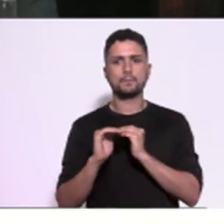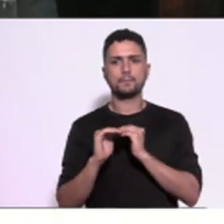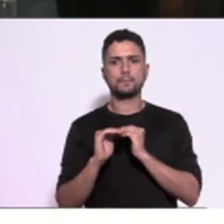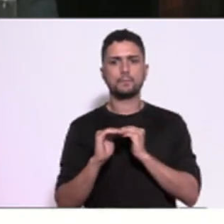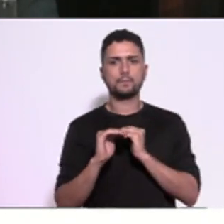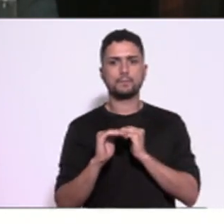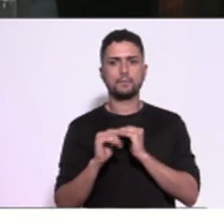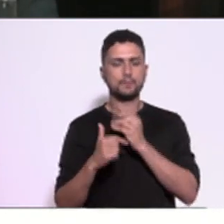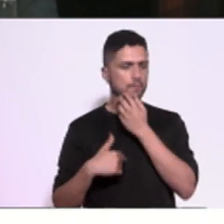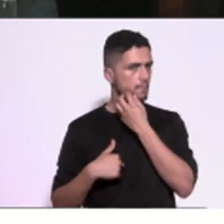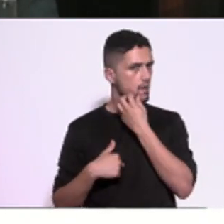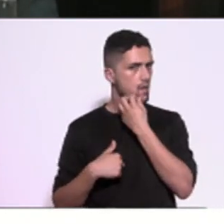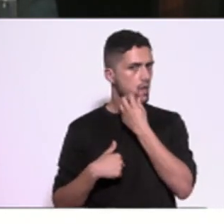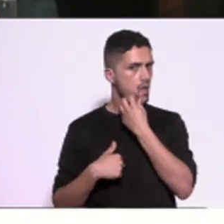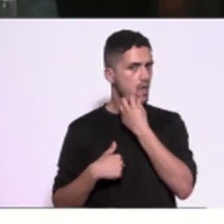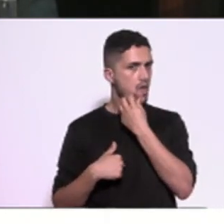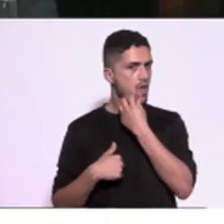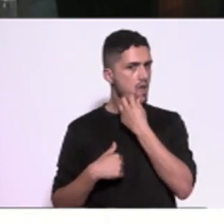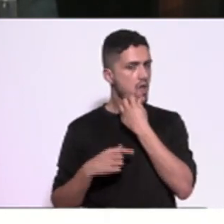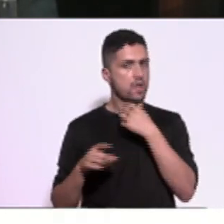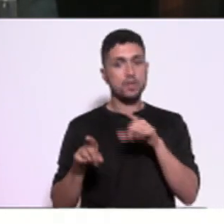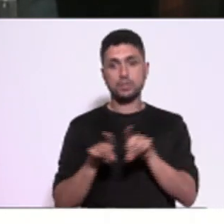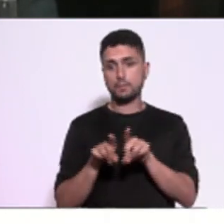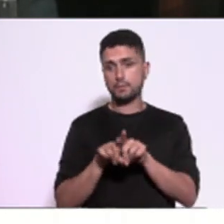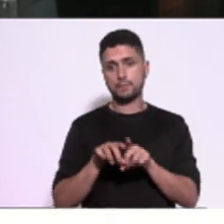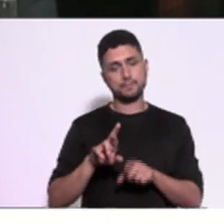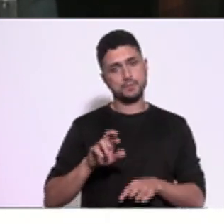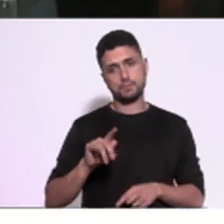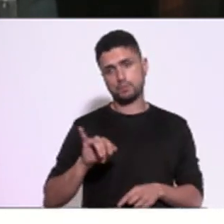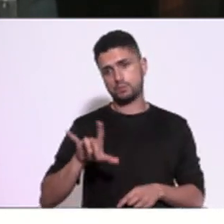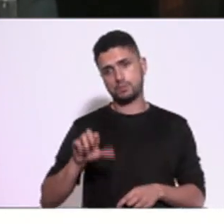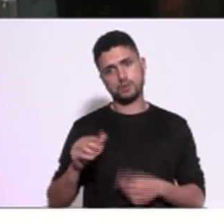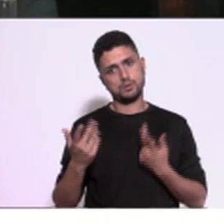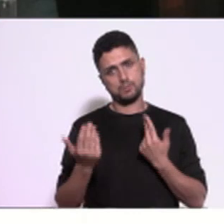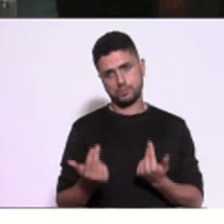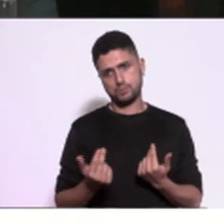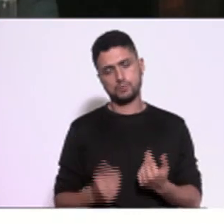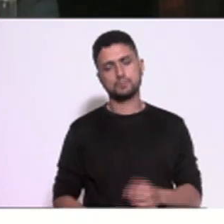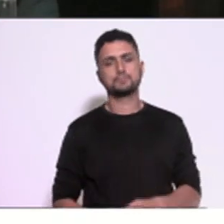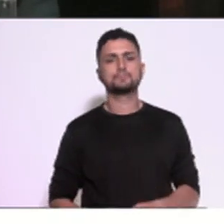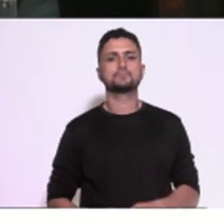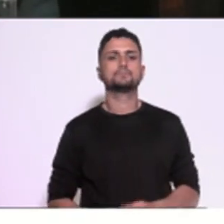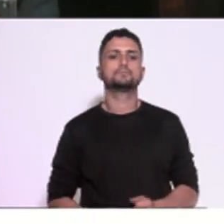diria também republicano. E queria dizer